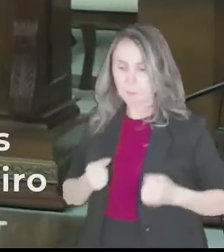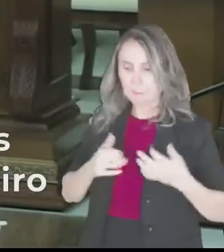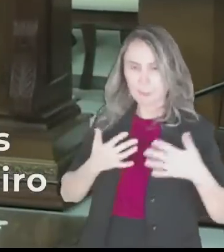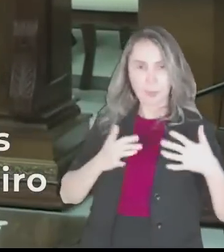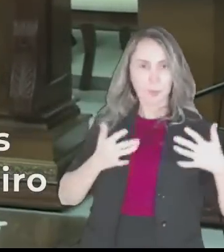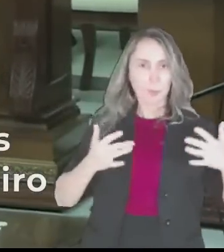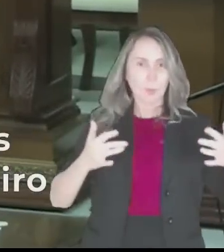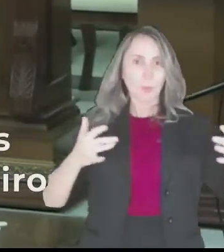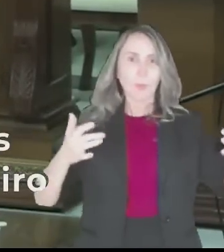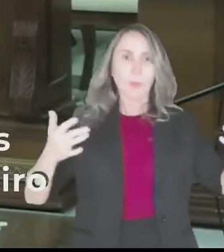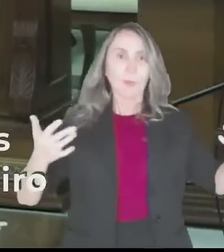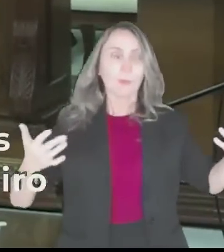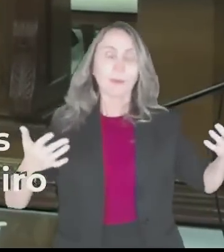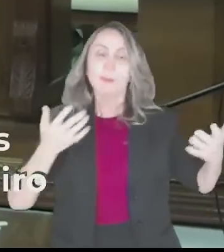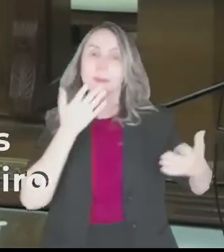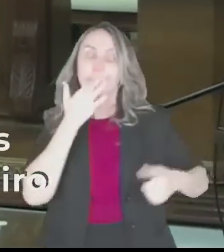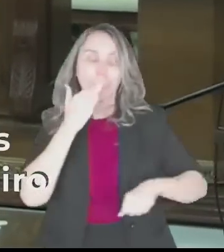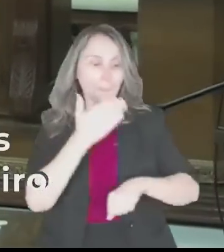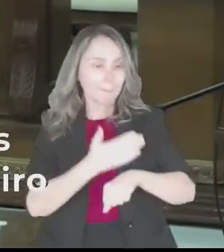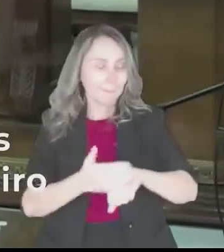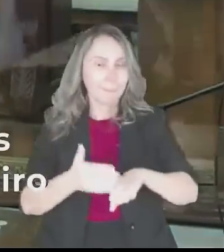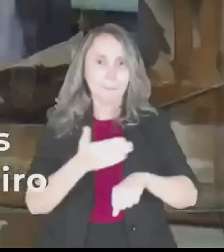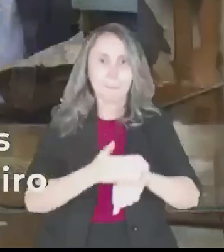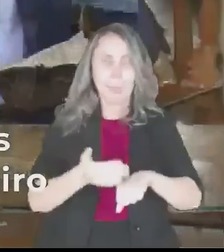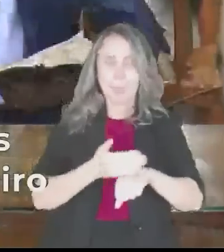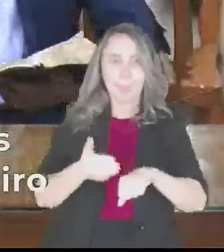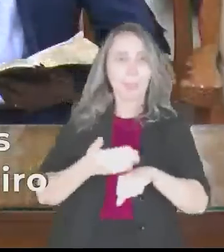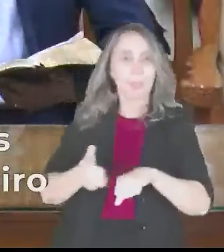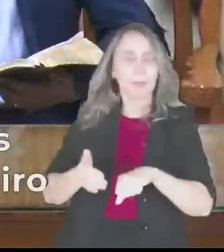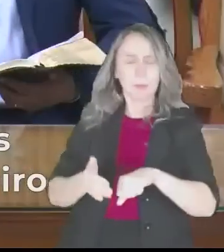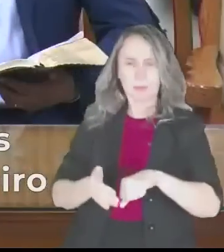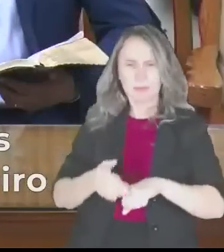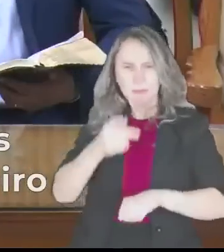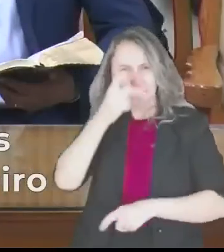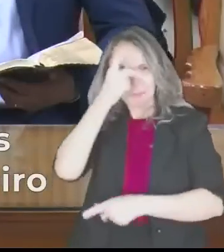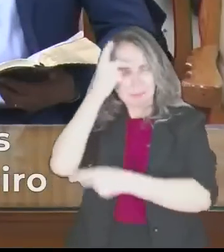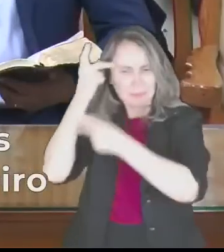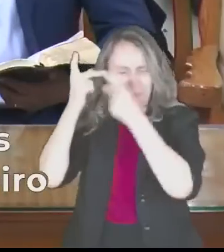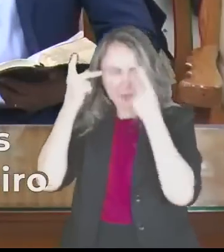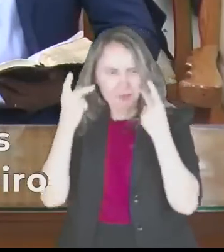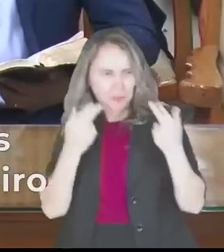em extremo brancas como a neve, tais como nenhum lavandeiro